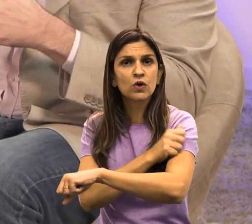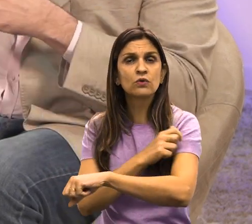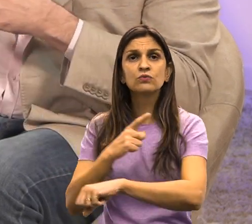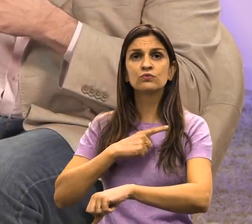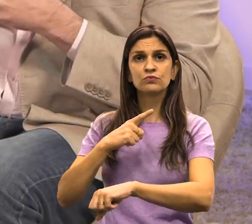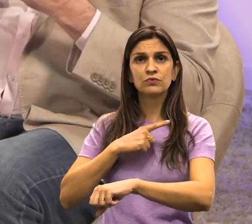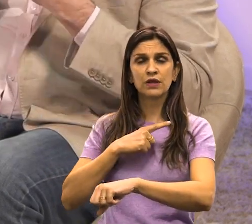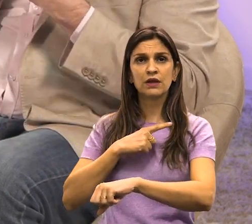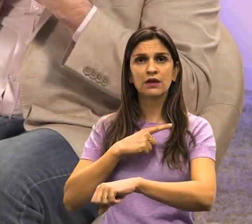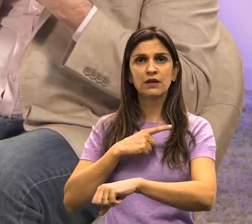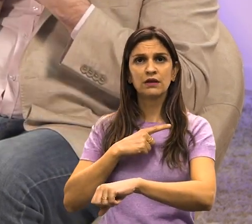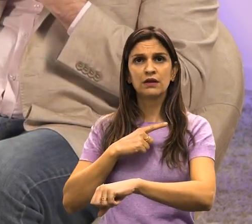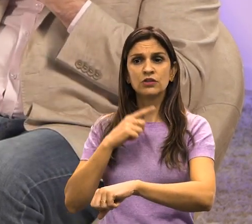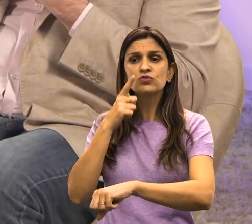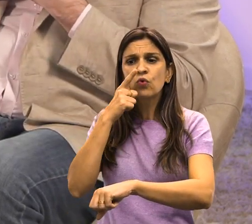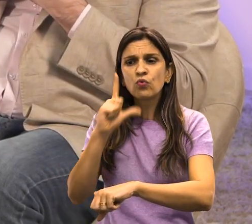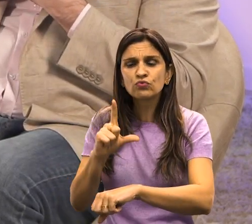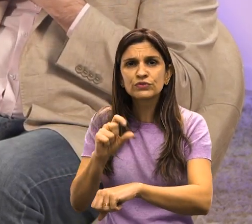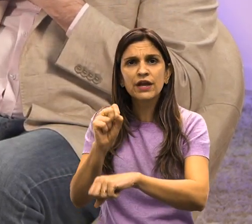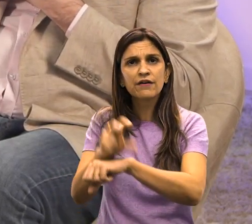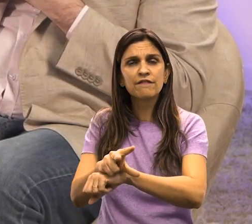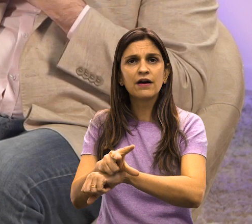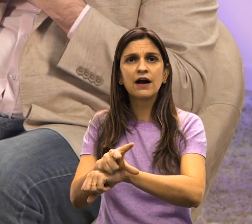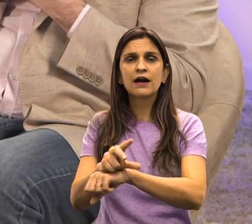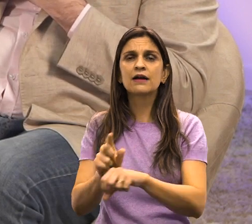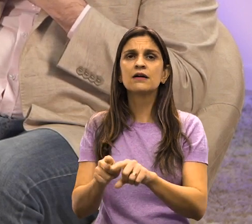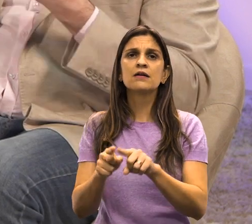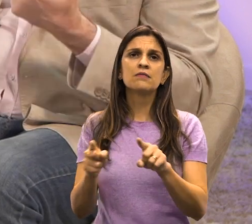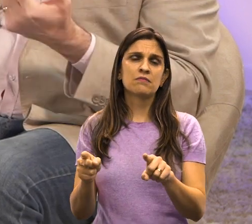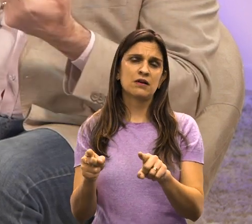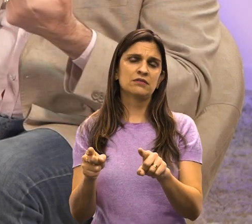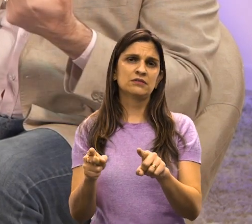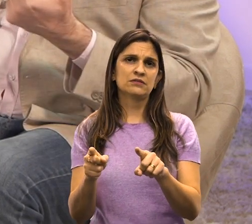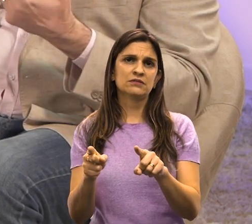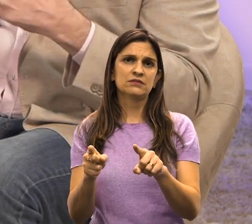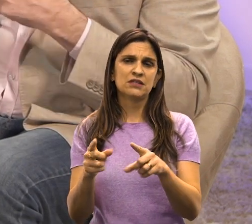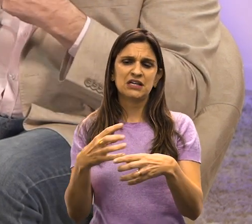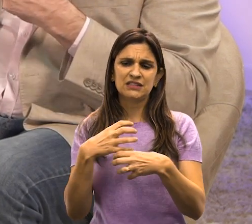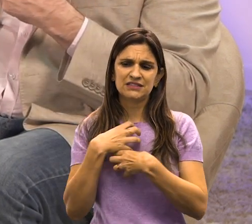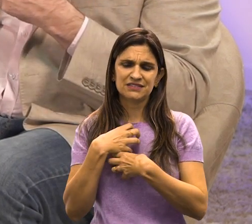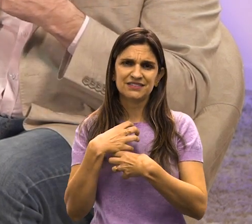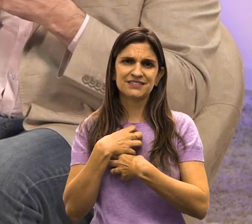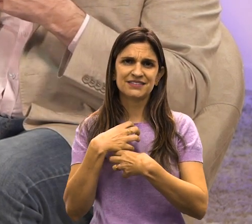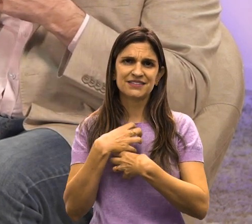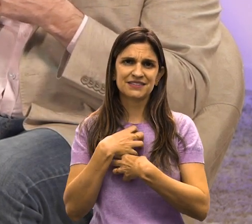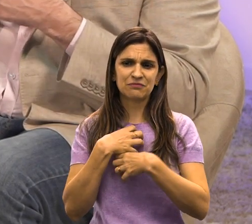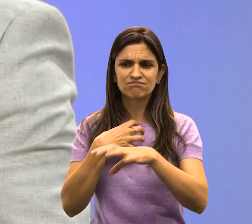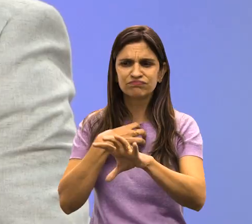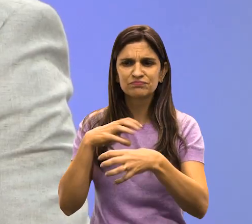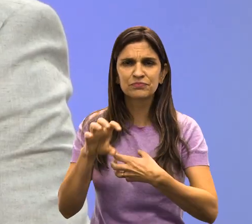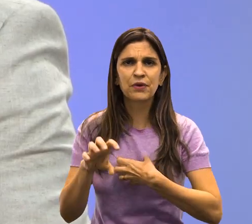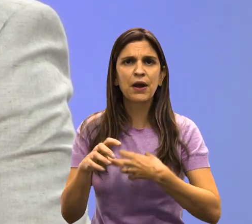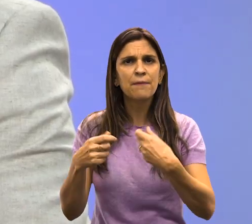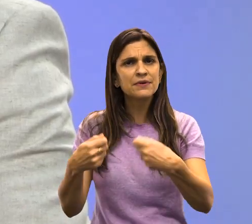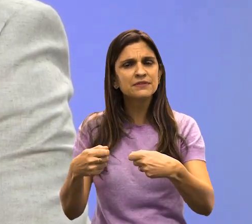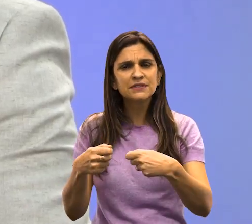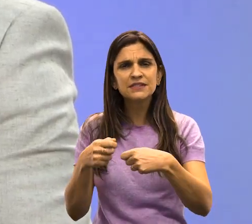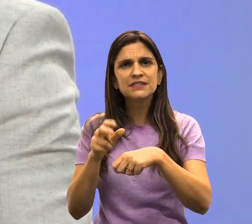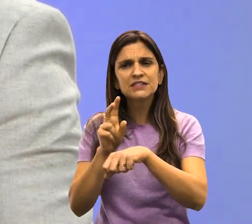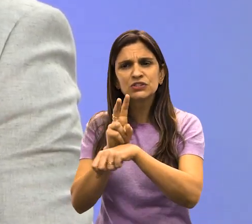a vaga, mas nós precisamos nos sentir pessoa, nós precisamos nos sentir